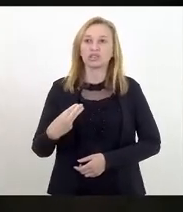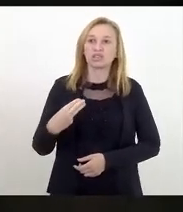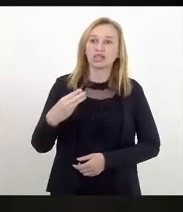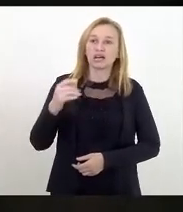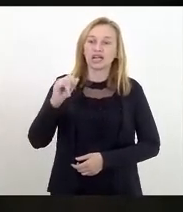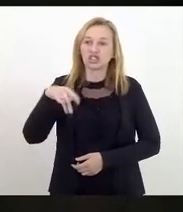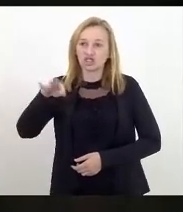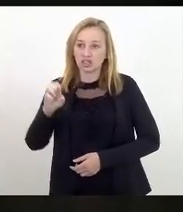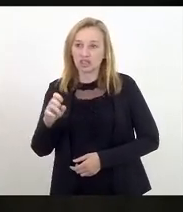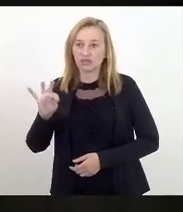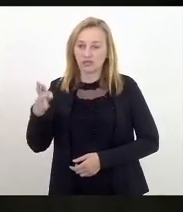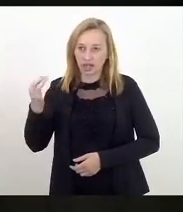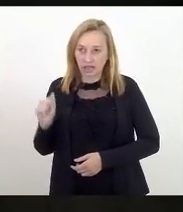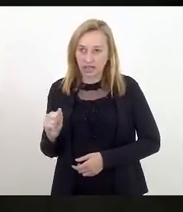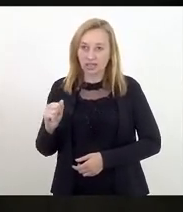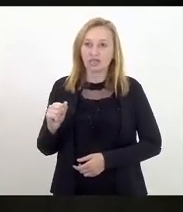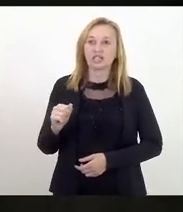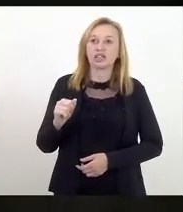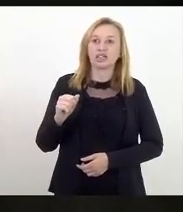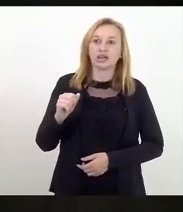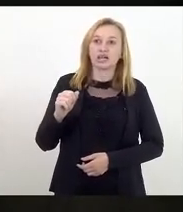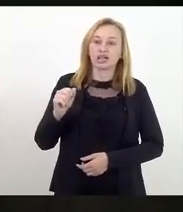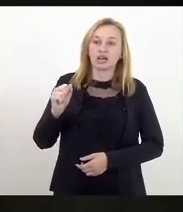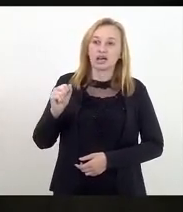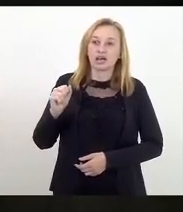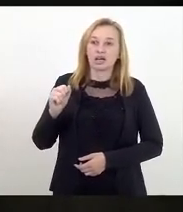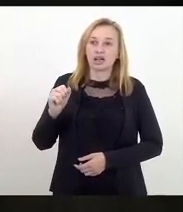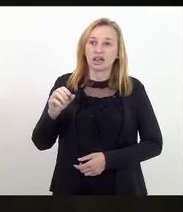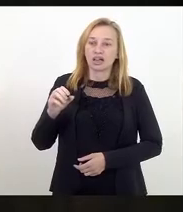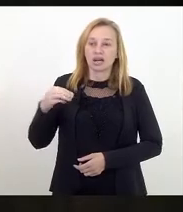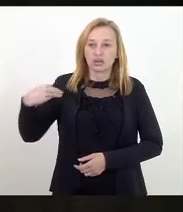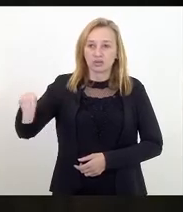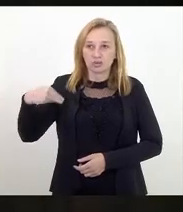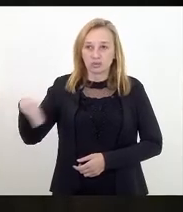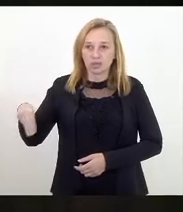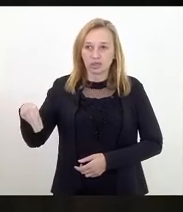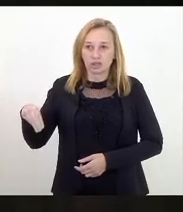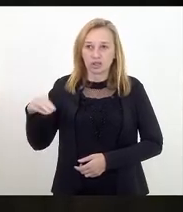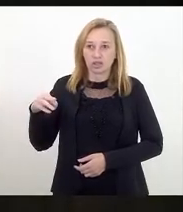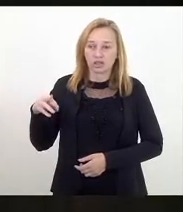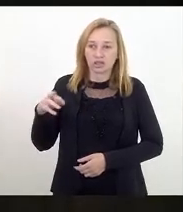Serafim, Carlos Mink, enfermeira Regiane, por enquanto. Queria dizer